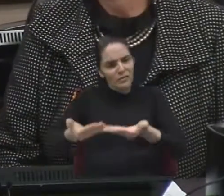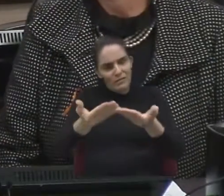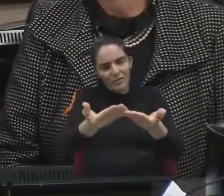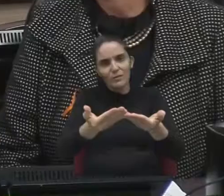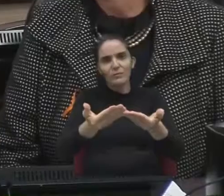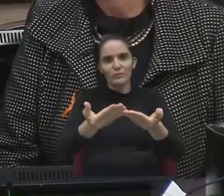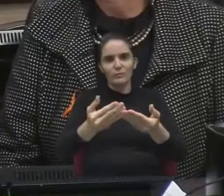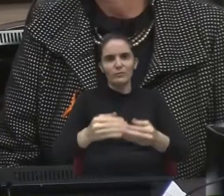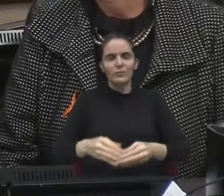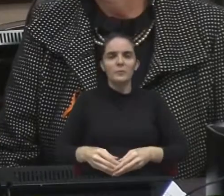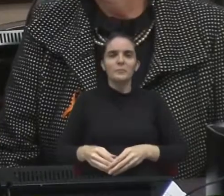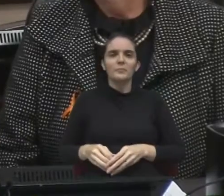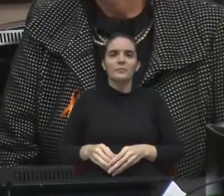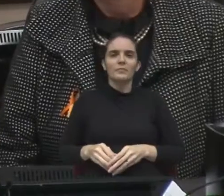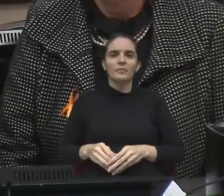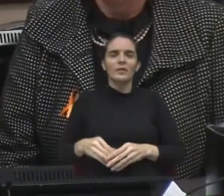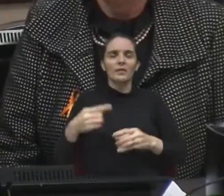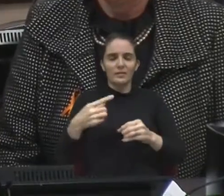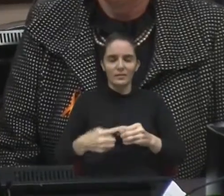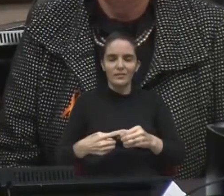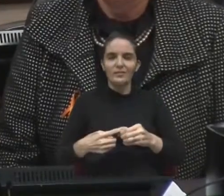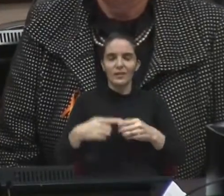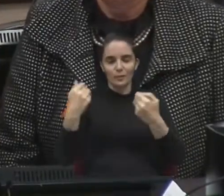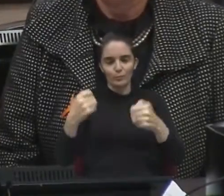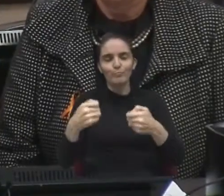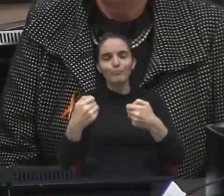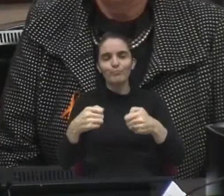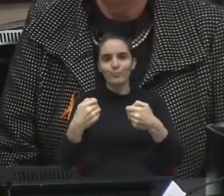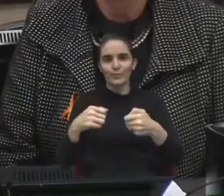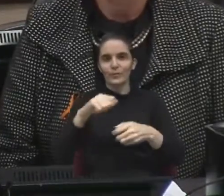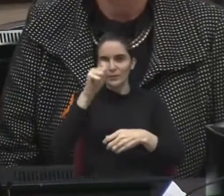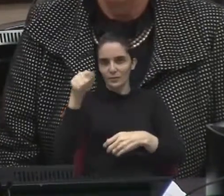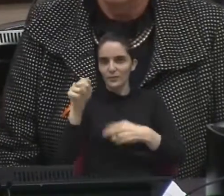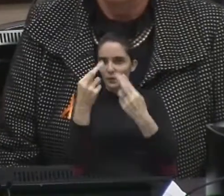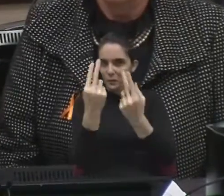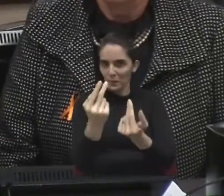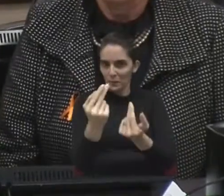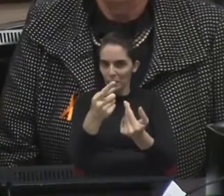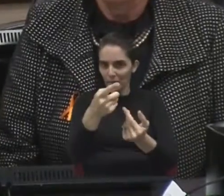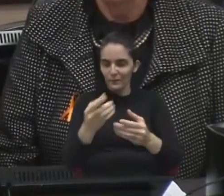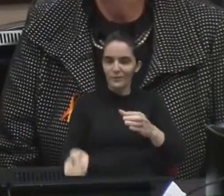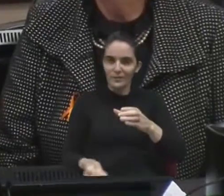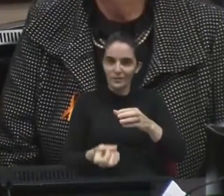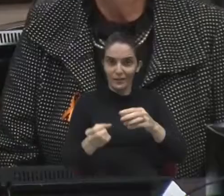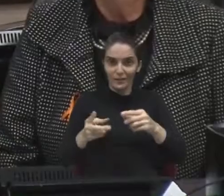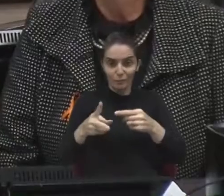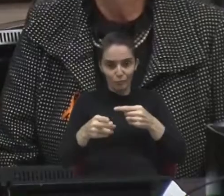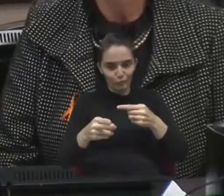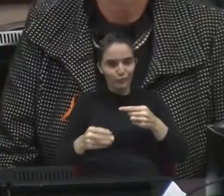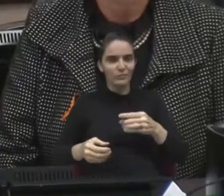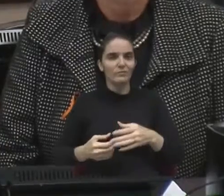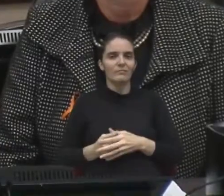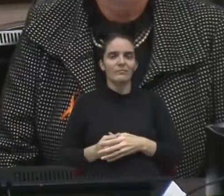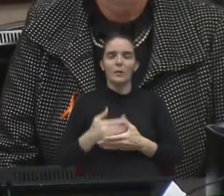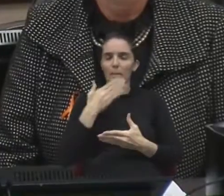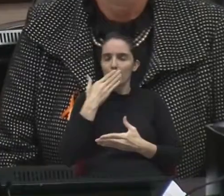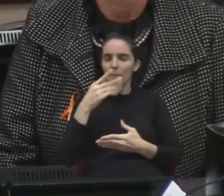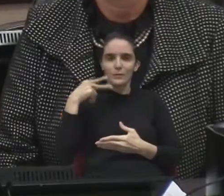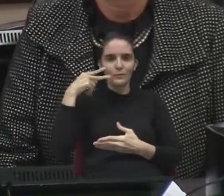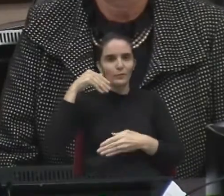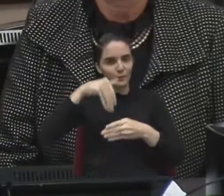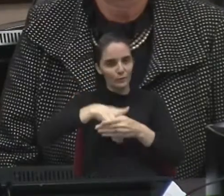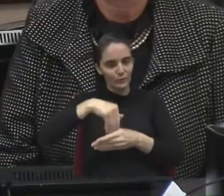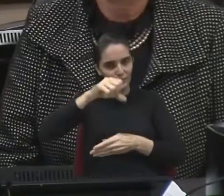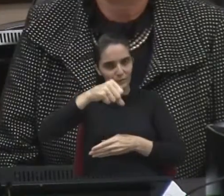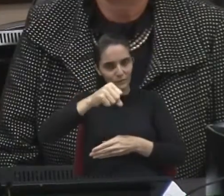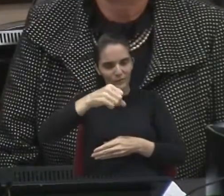sucesso a nossa cidade, que tanto precisa de associações como essa que vocês fundaram. Estarei contando com o voto favorável de todos os nobres colegas vereadores e tenho